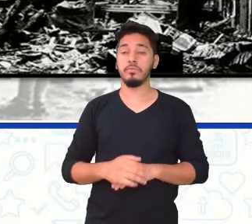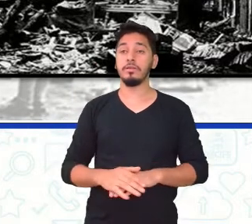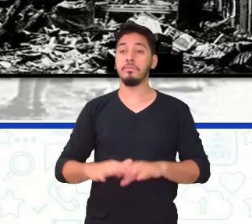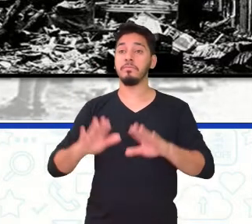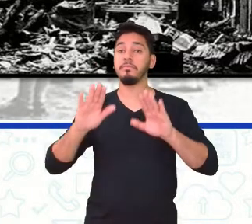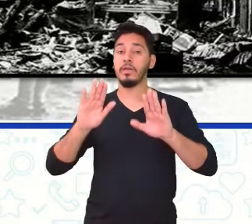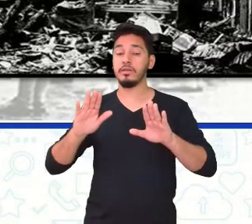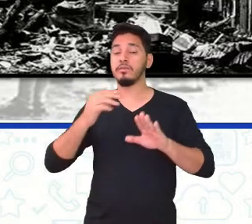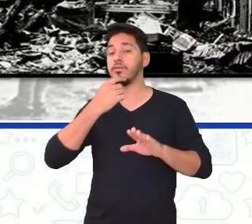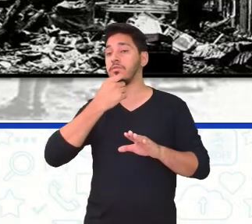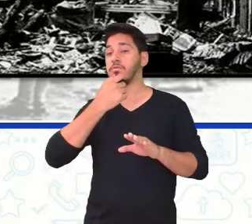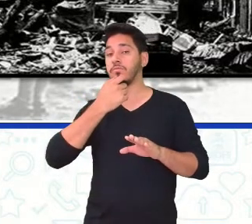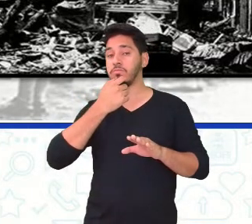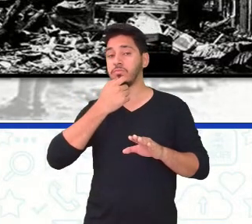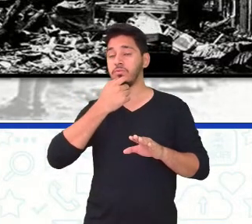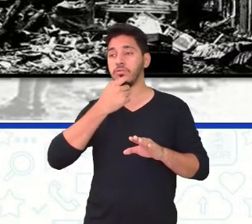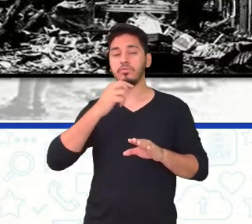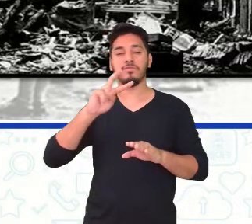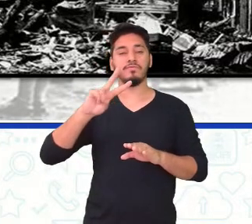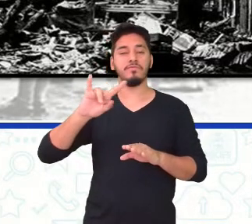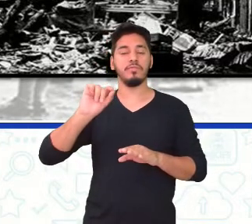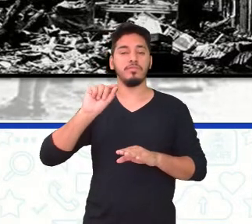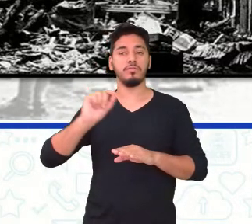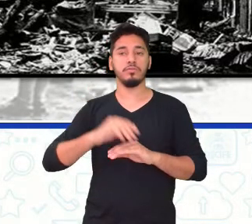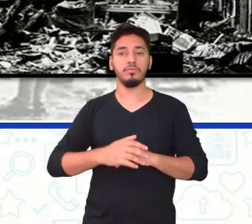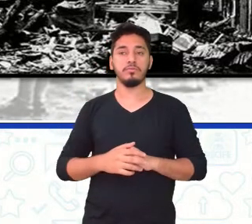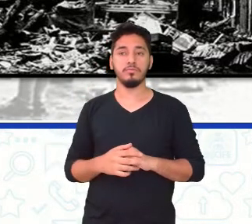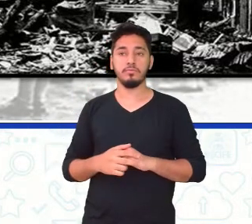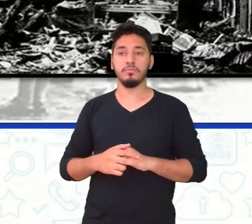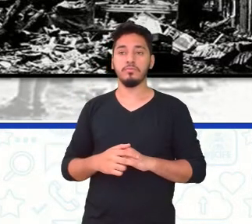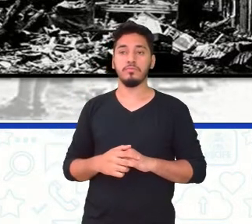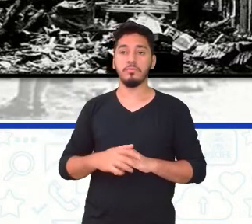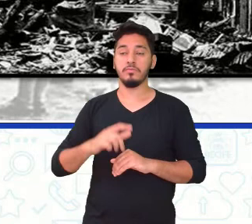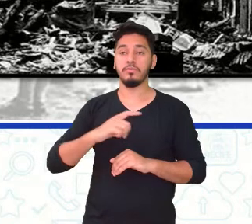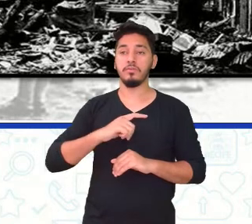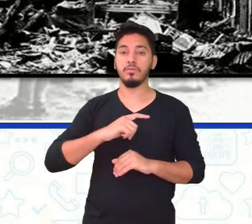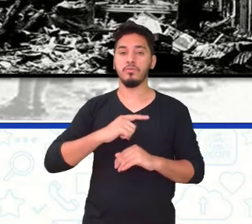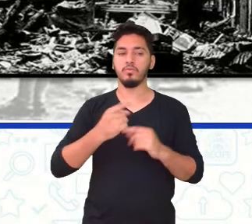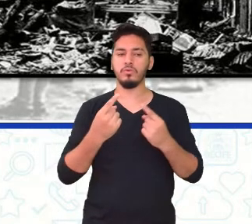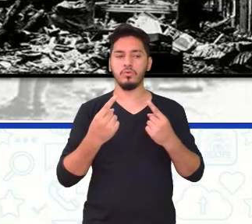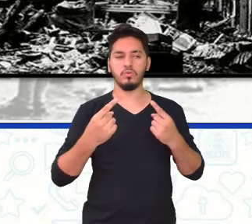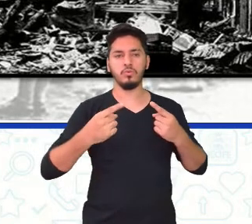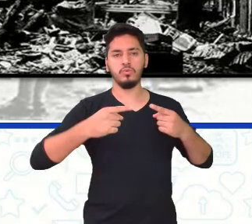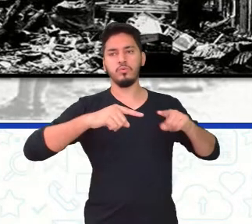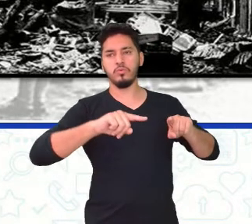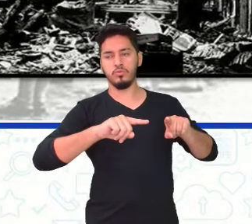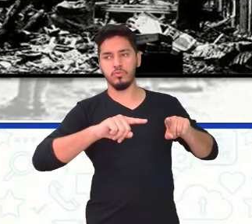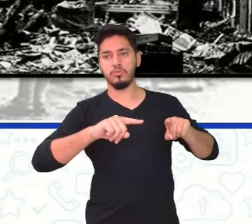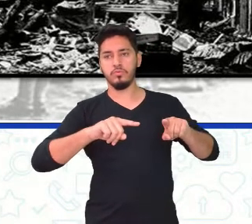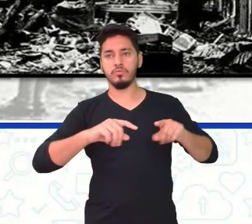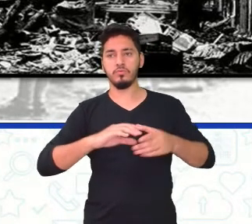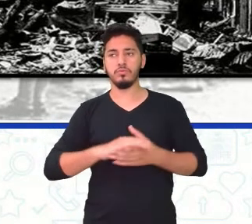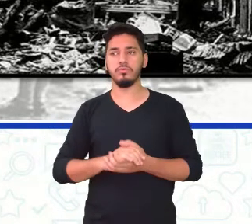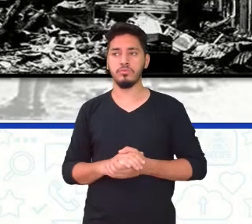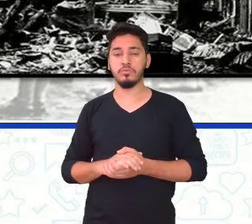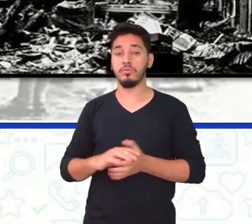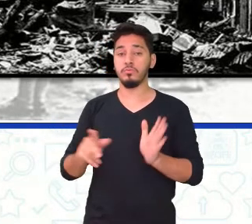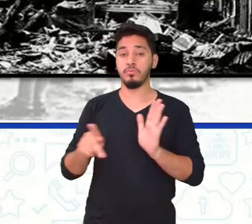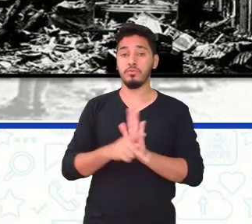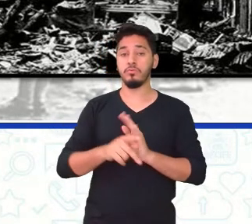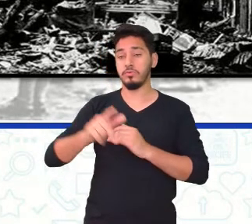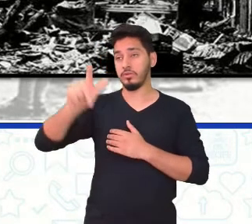a Inglaterra vai empreender uma contraofensiva, né, a ofensiva